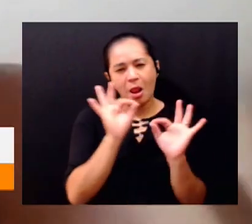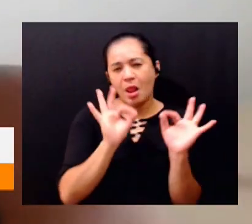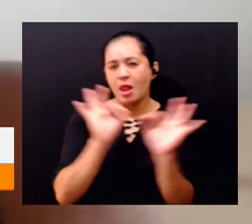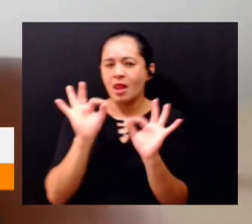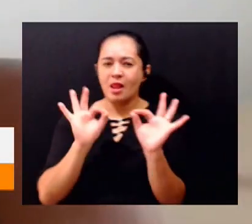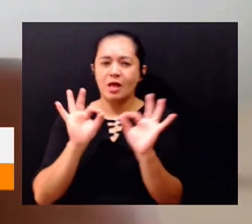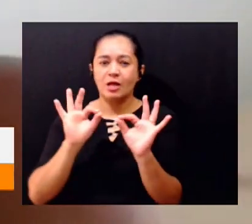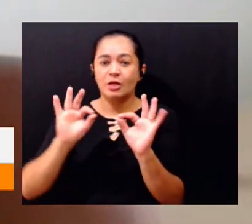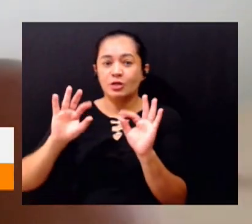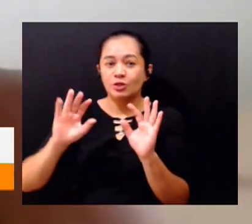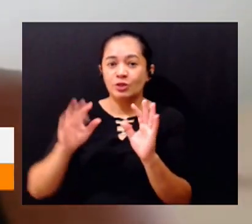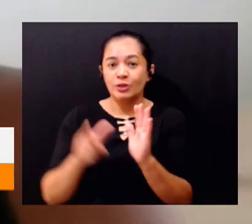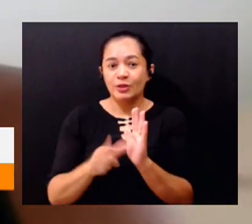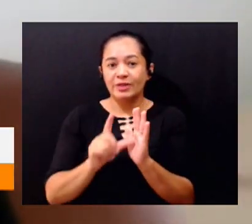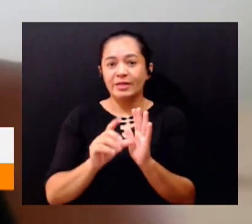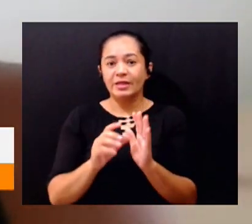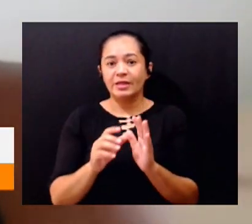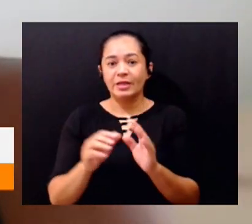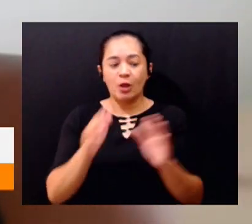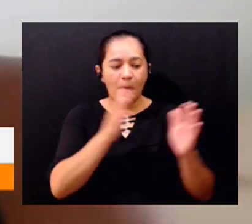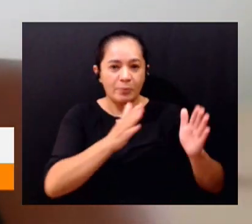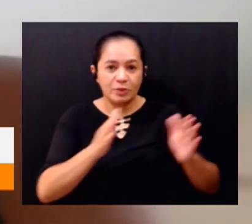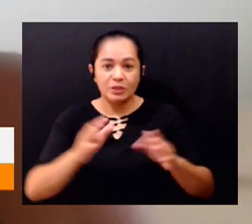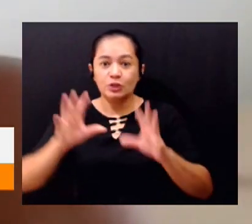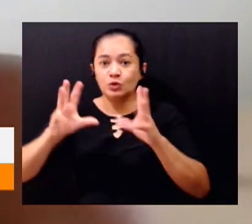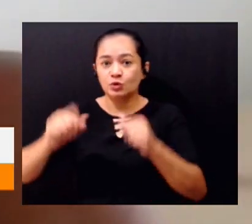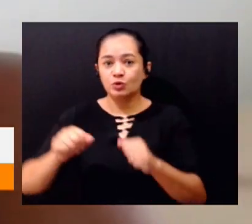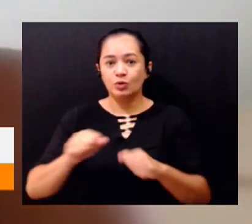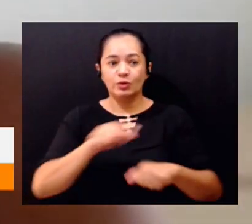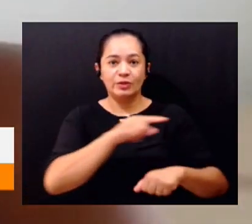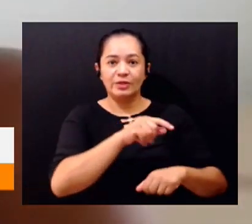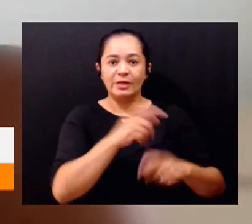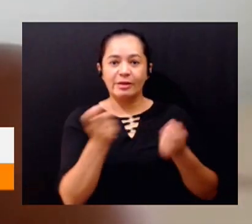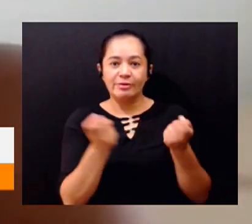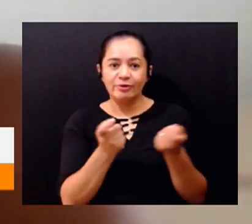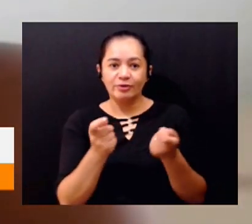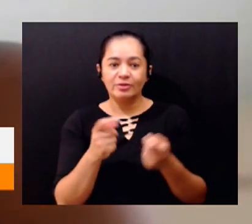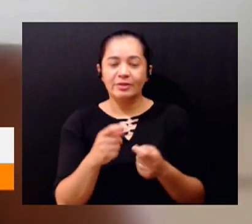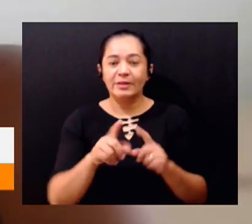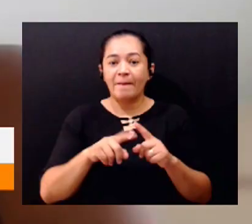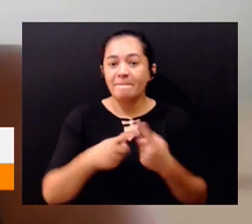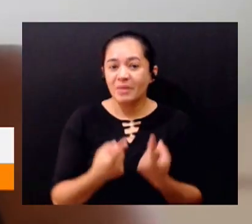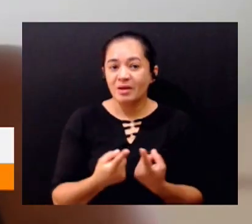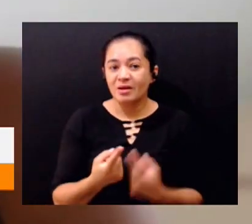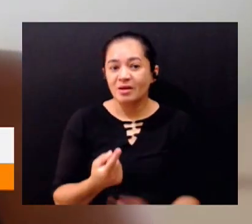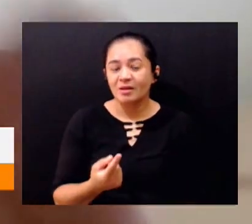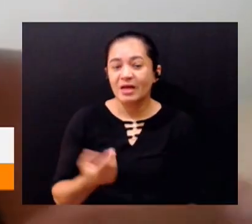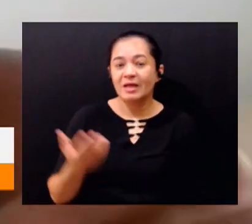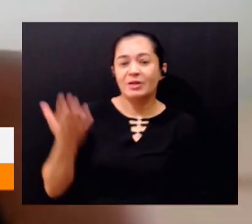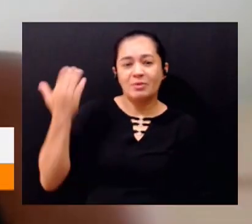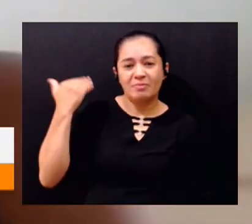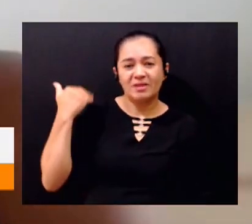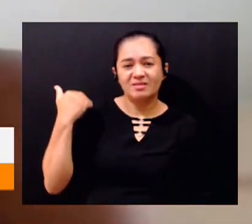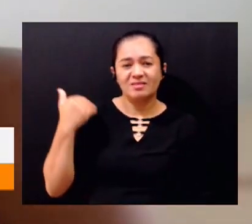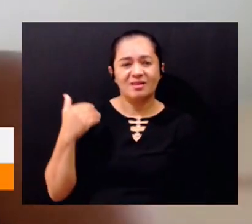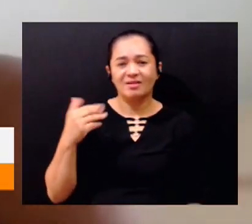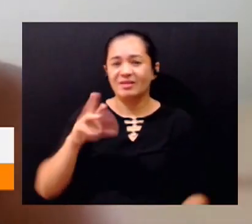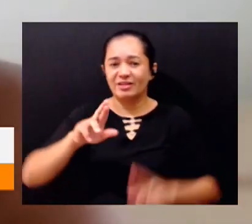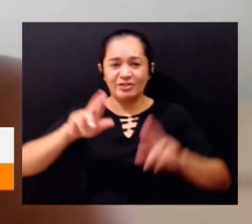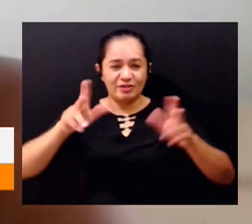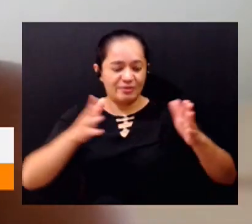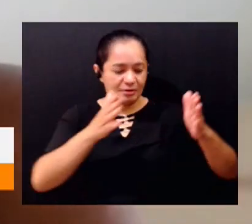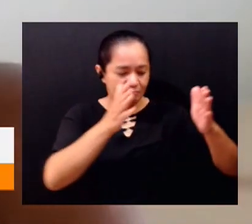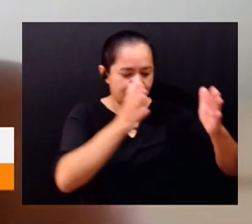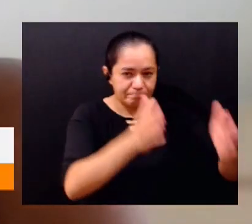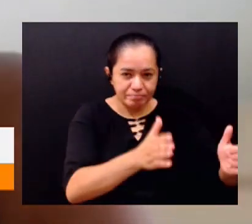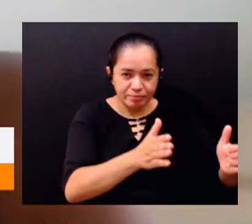domina todo o processo de produção. Naquela época, a gente trabalhava setorizado. Então, uma pessoa fazia só roteiro, a outra fazia só